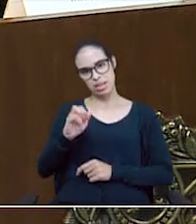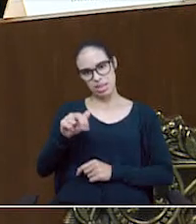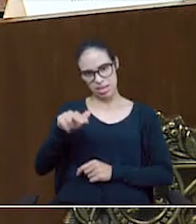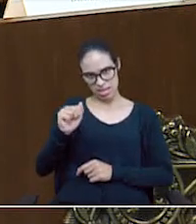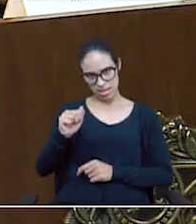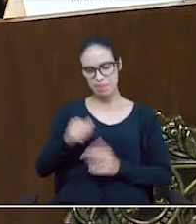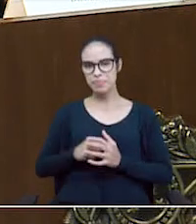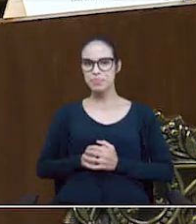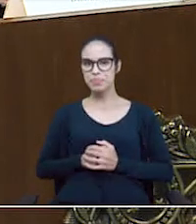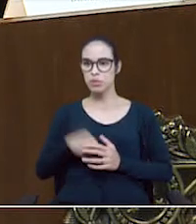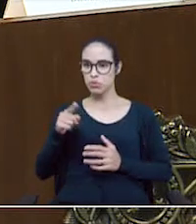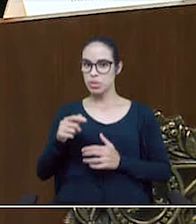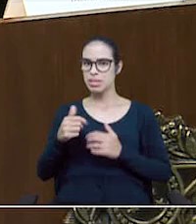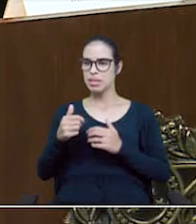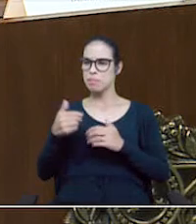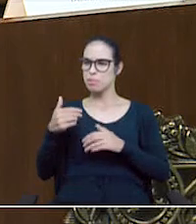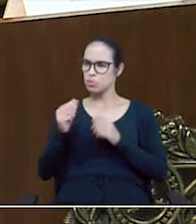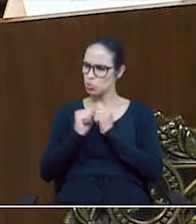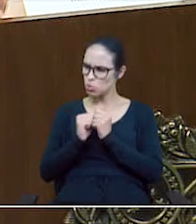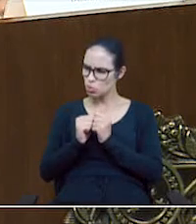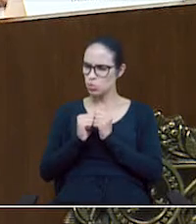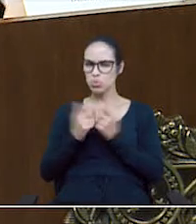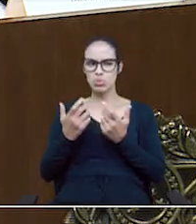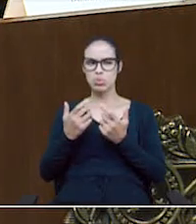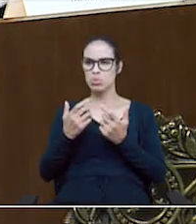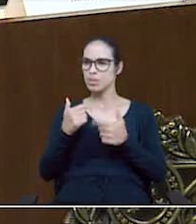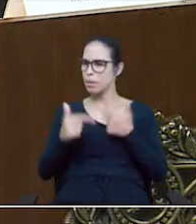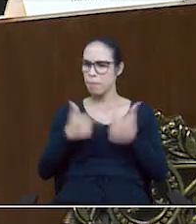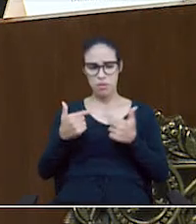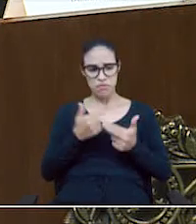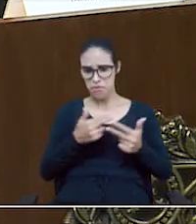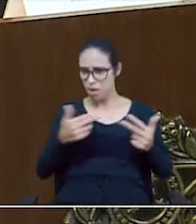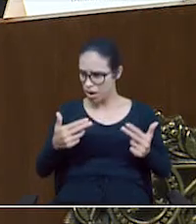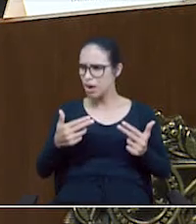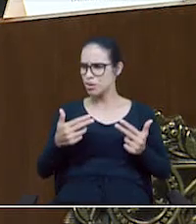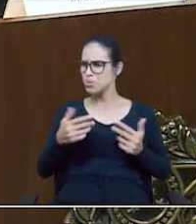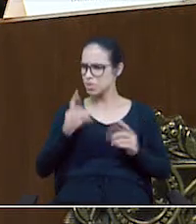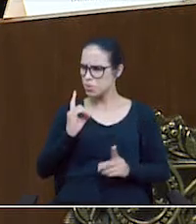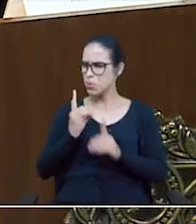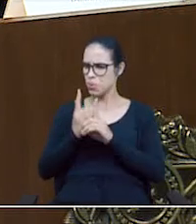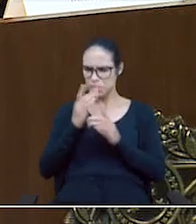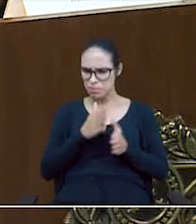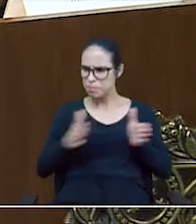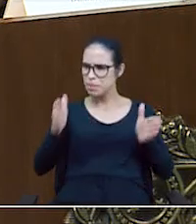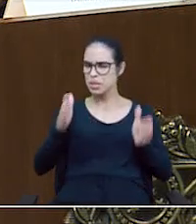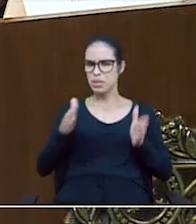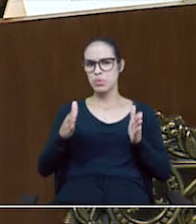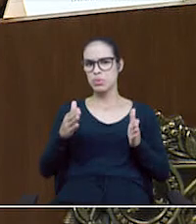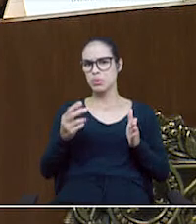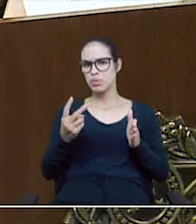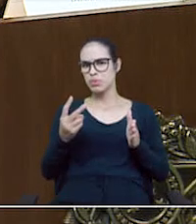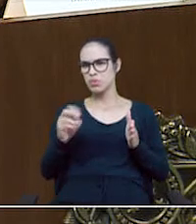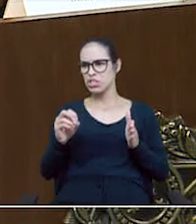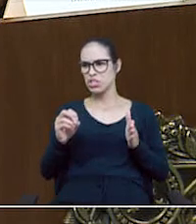companheira de tantas jornadas acadêmicas e profissionais ao longo de pelo menos 20 anos, não mais, 25 anos, 98,